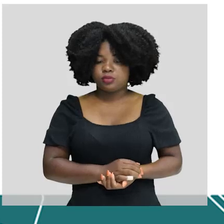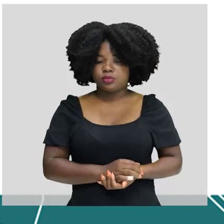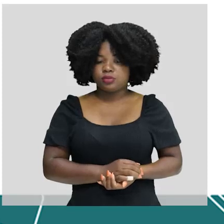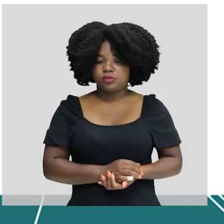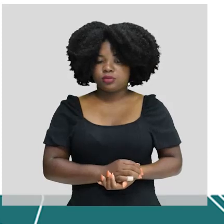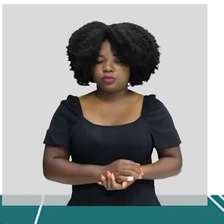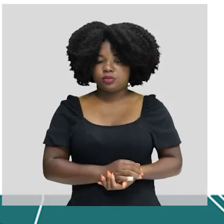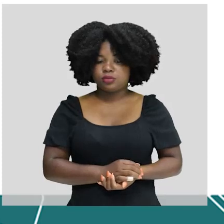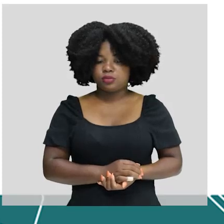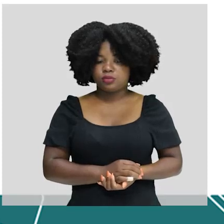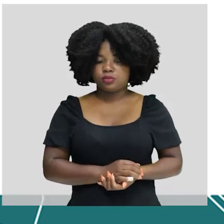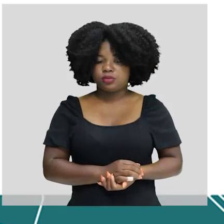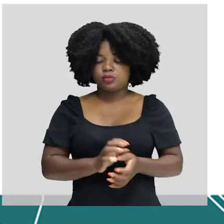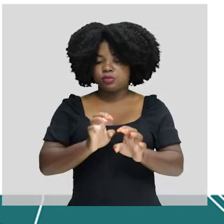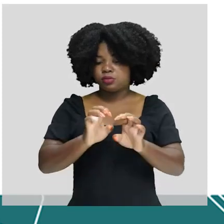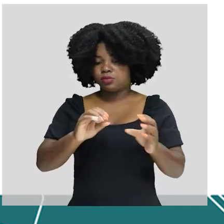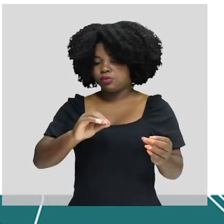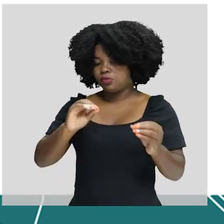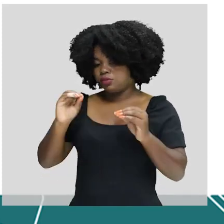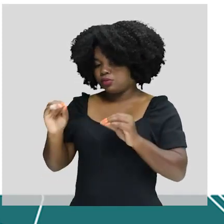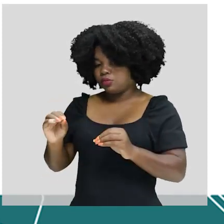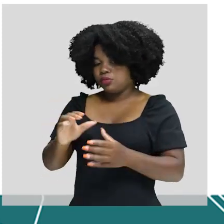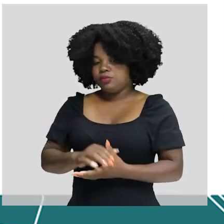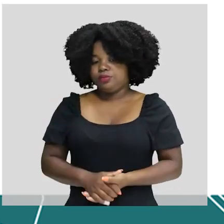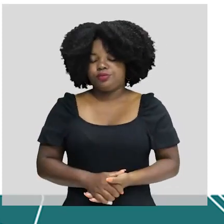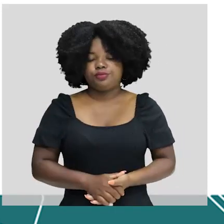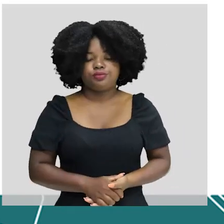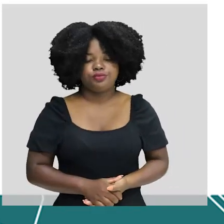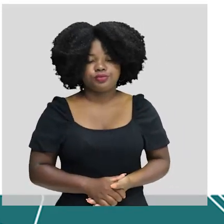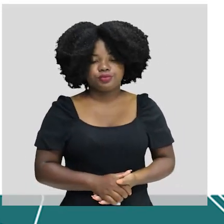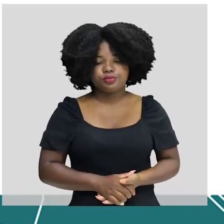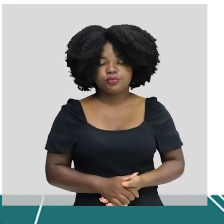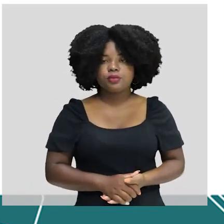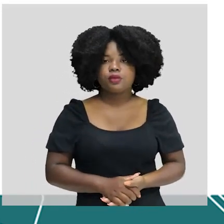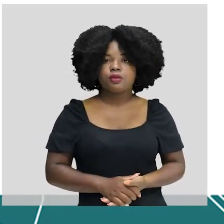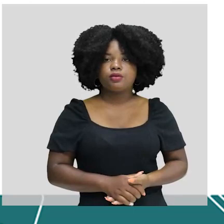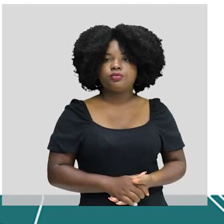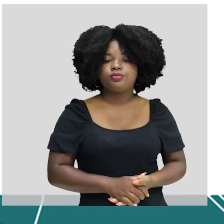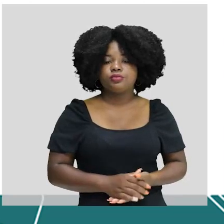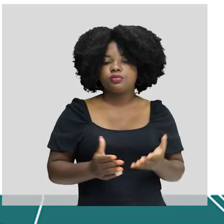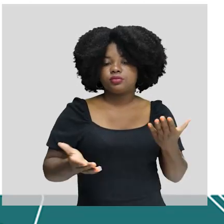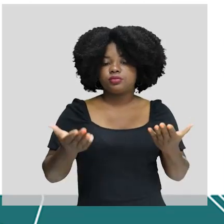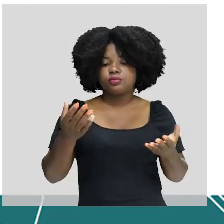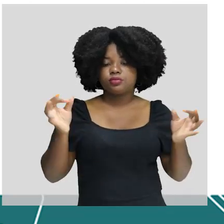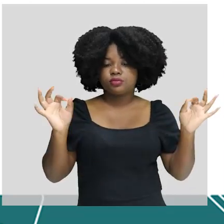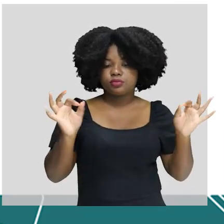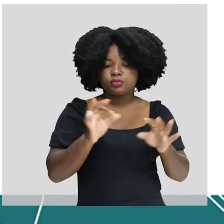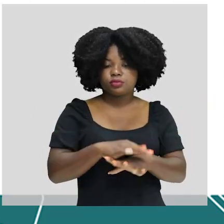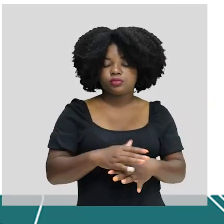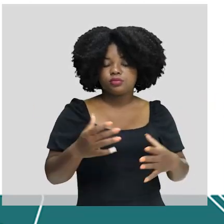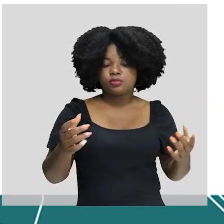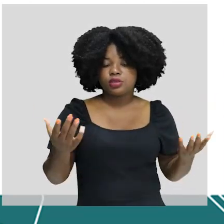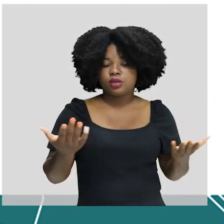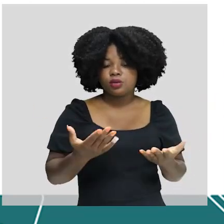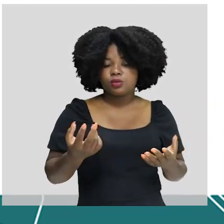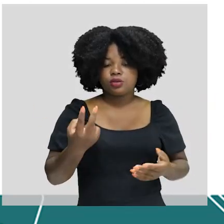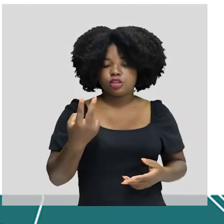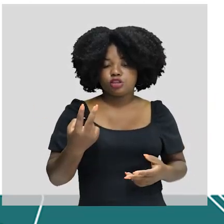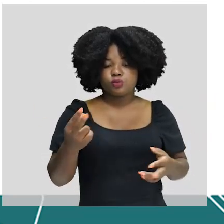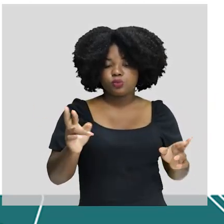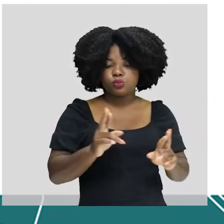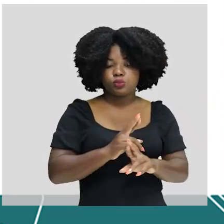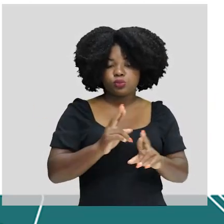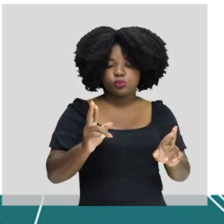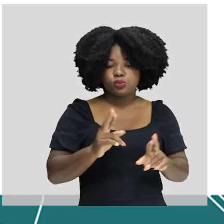Vamos escrever primeiro a equação química, aqui está a equação química devidamente balanceada, e nós vamos estabelecer 2